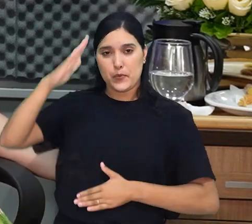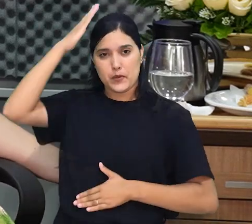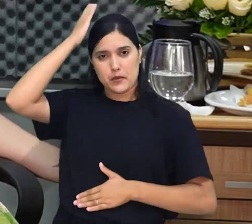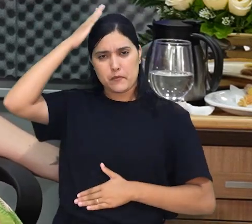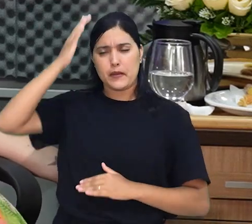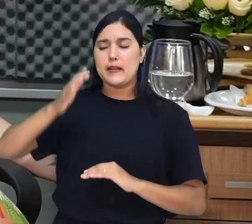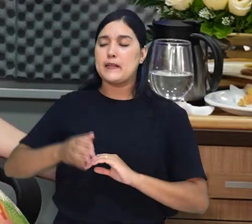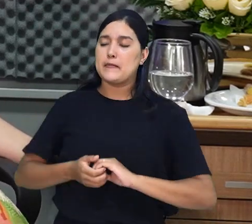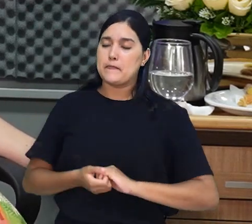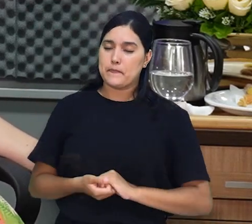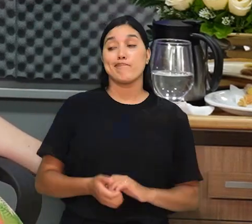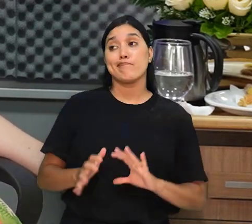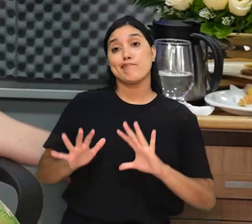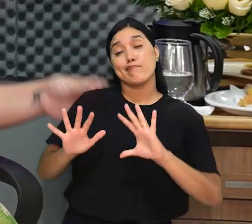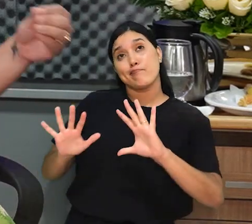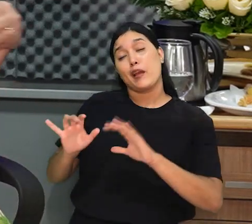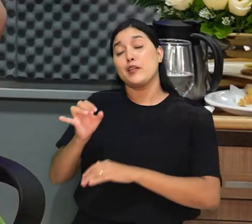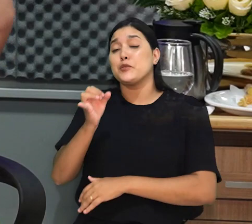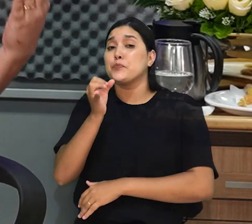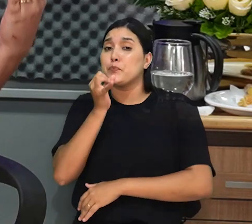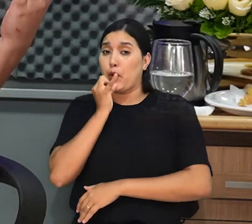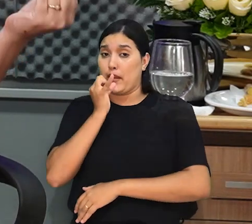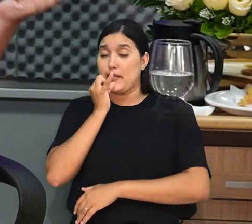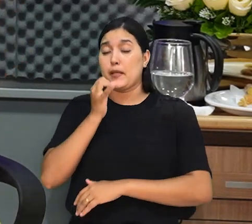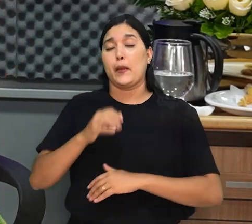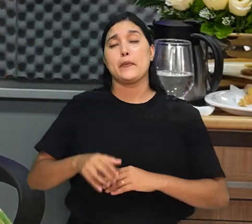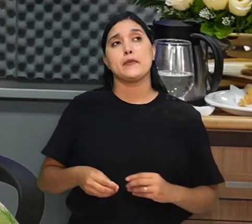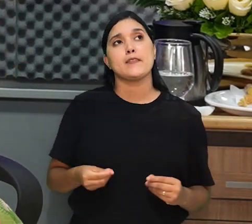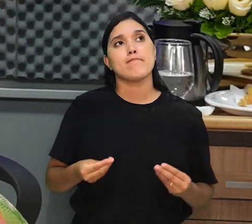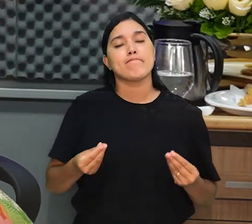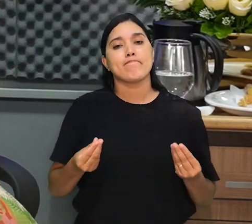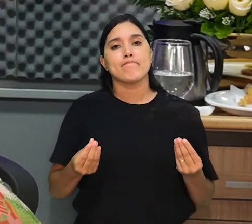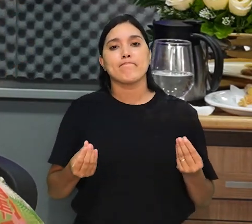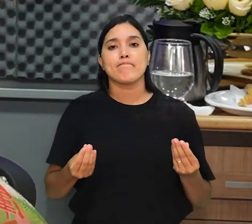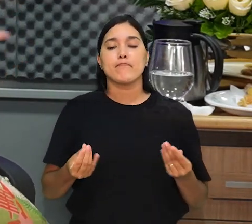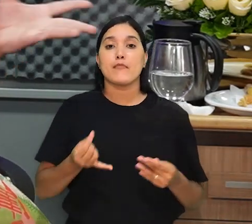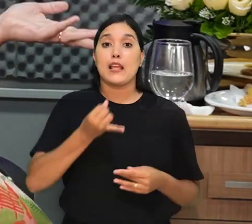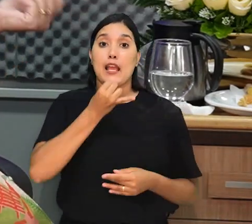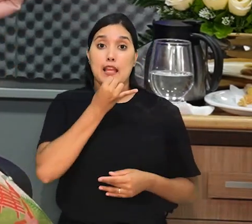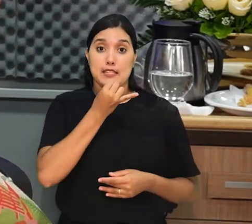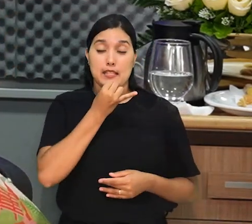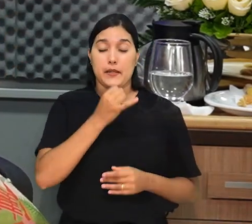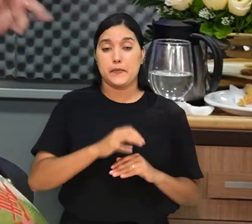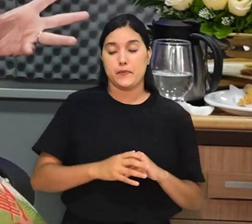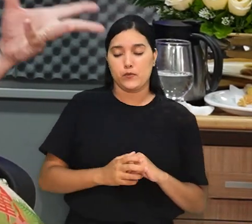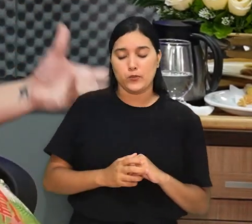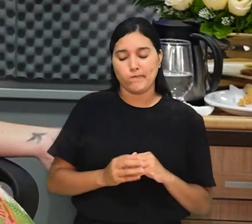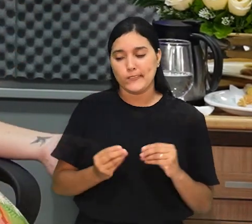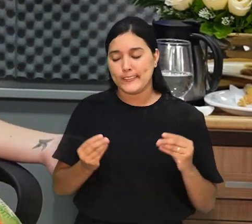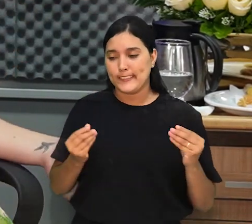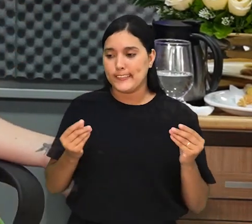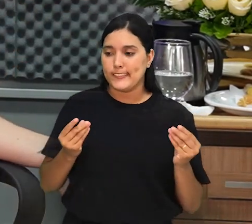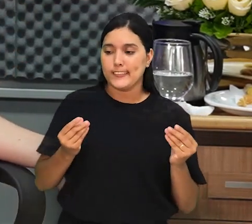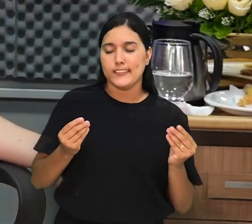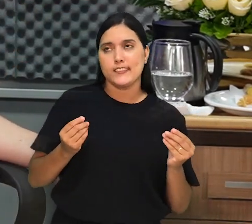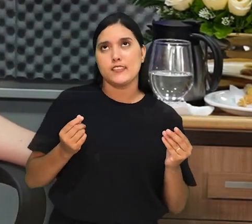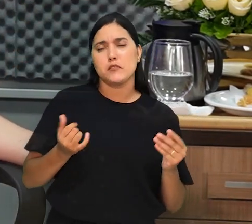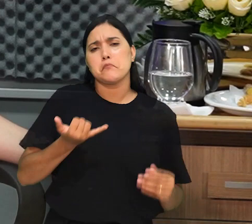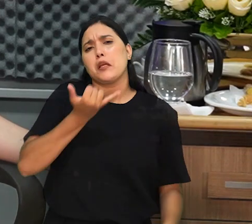Faz parte da nossa cultura paraense. Mas, tipo, por exemplo, aqui, vamos supor, o sinal